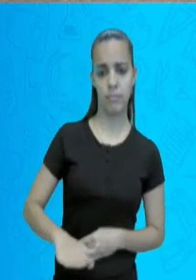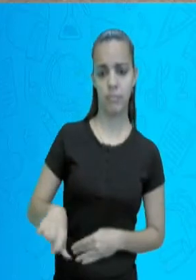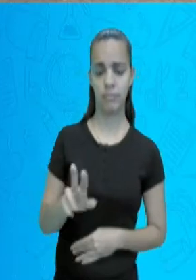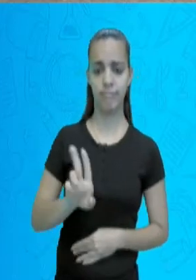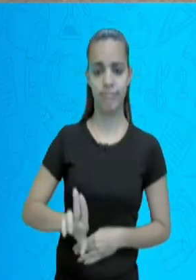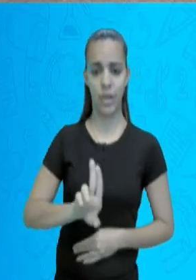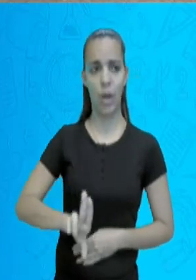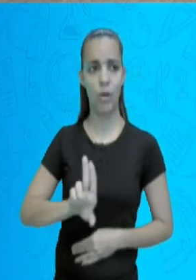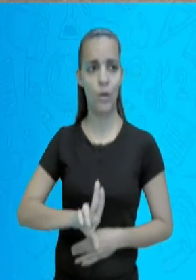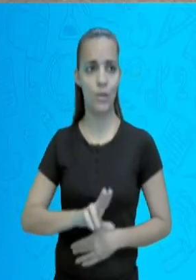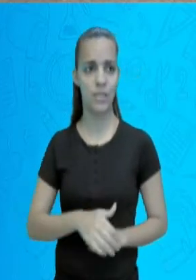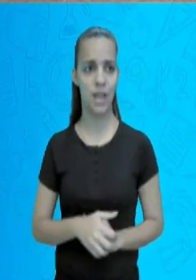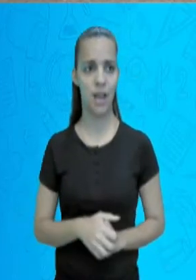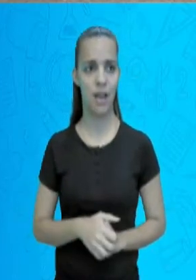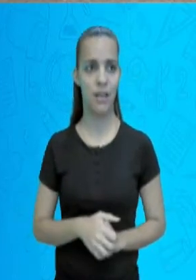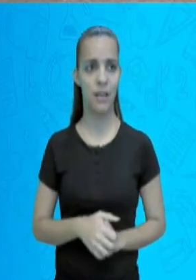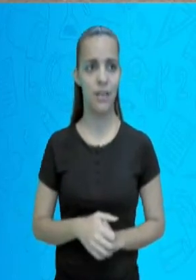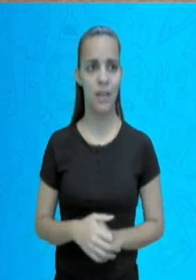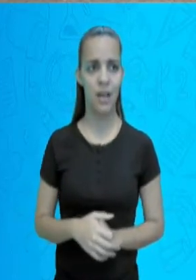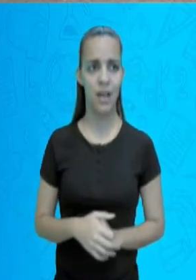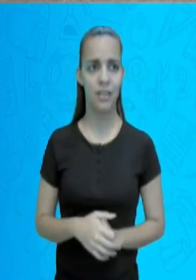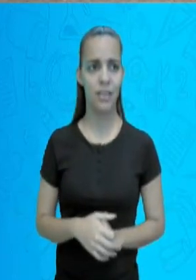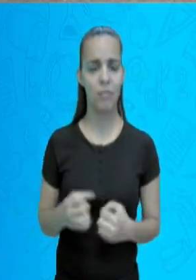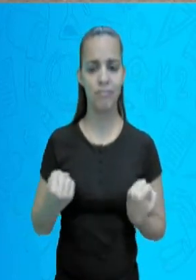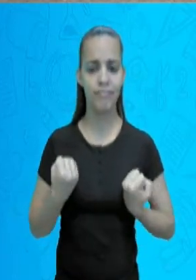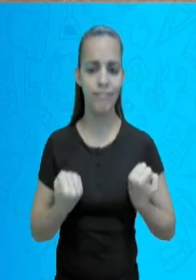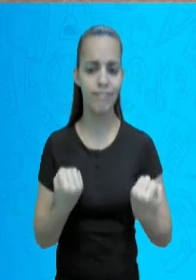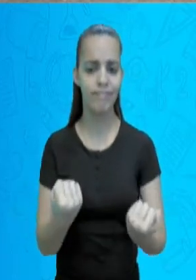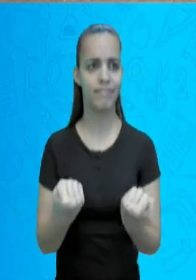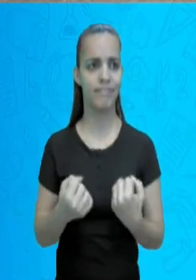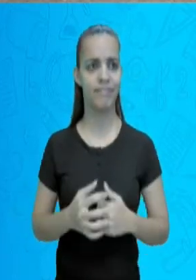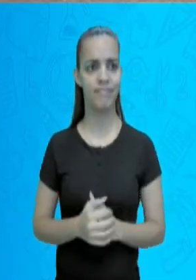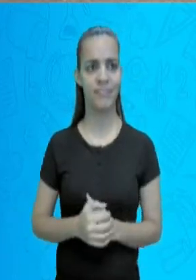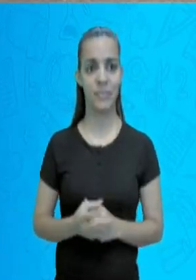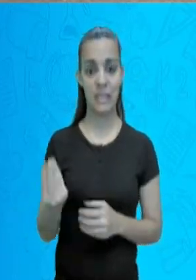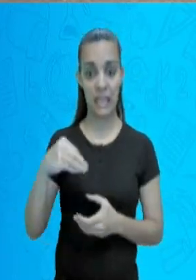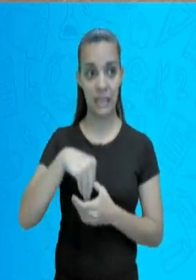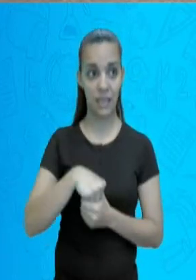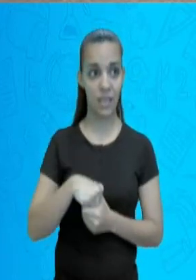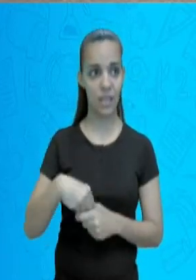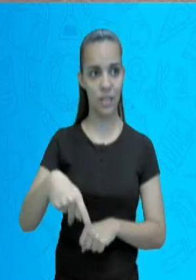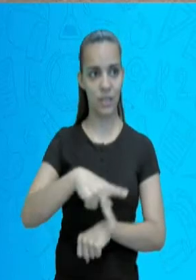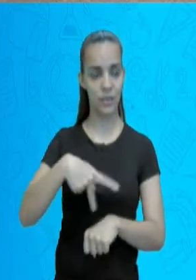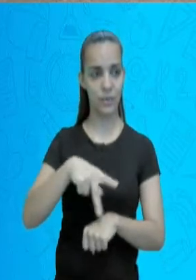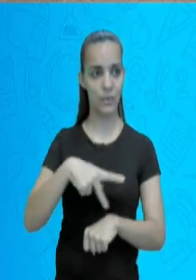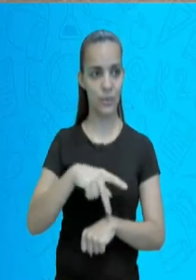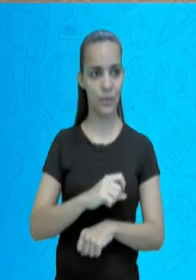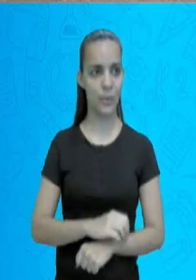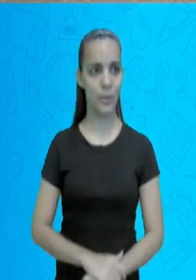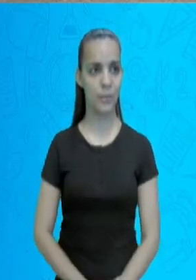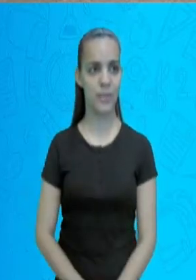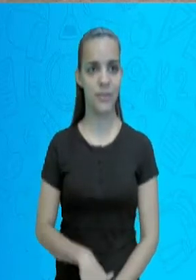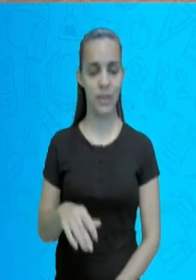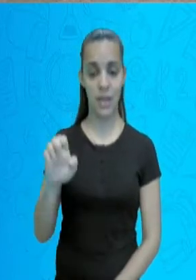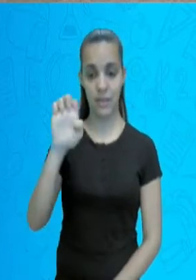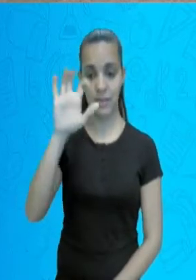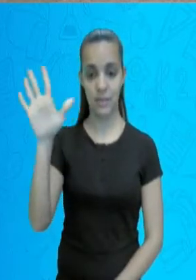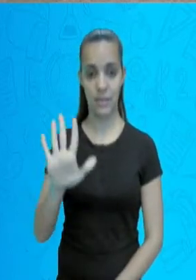o relevo das cidades nesse país, tá? Que Holanda é um país da